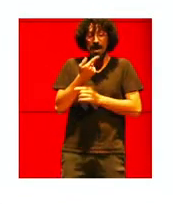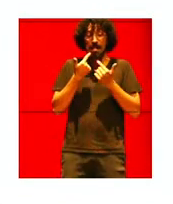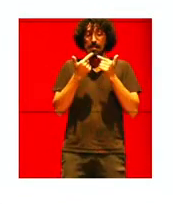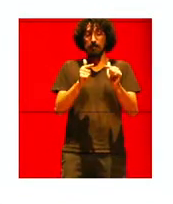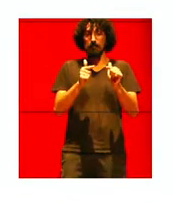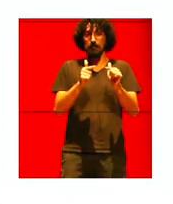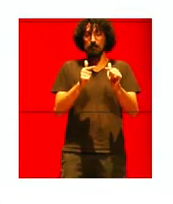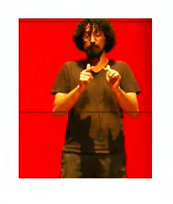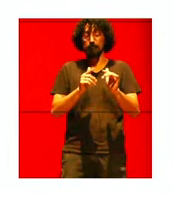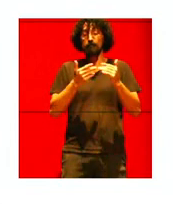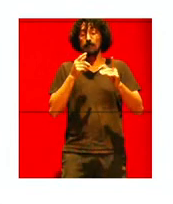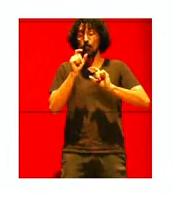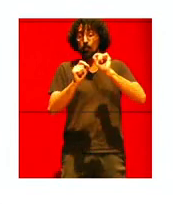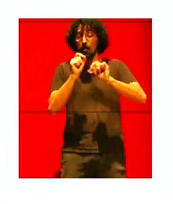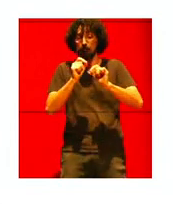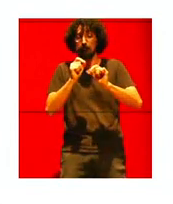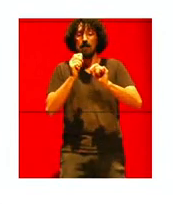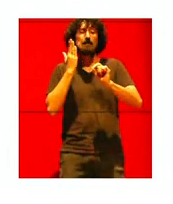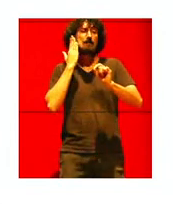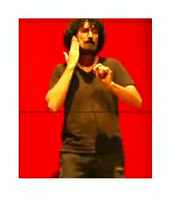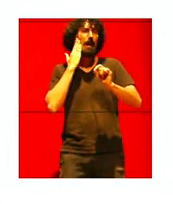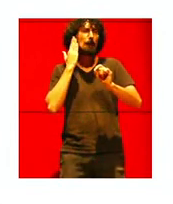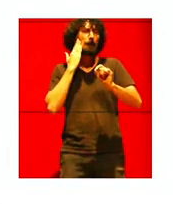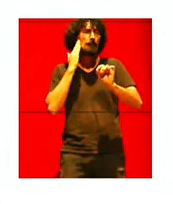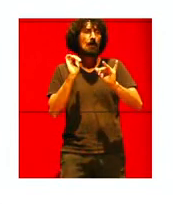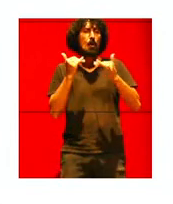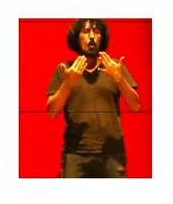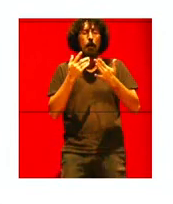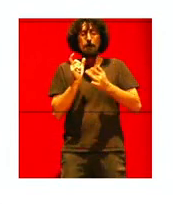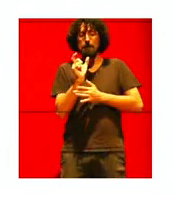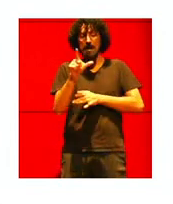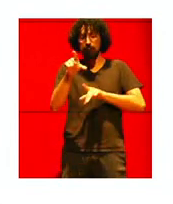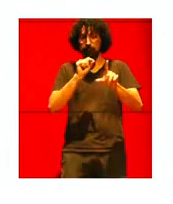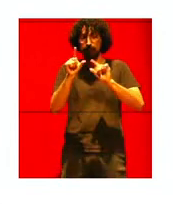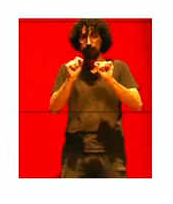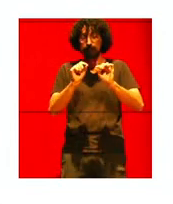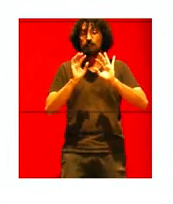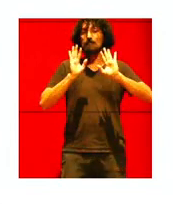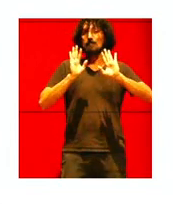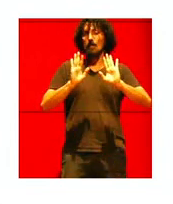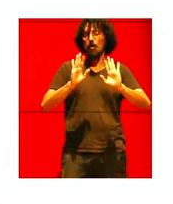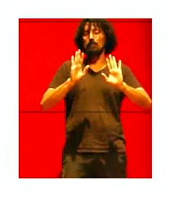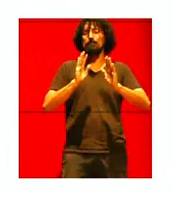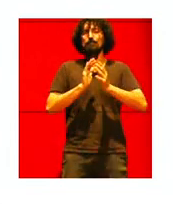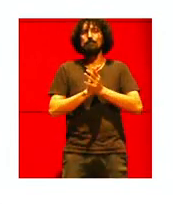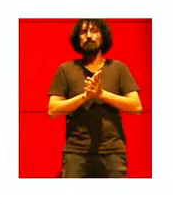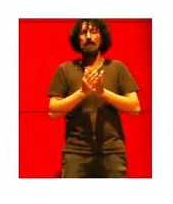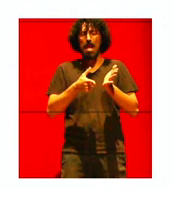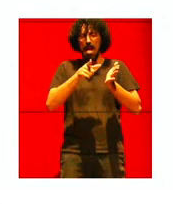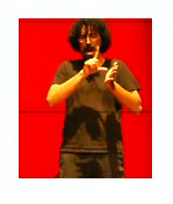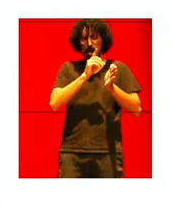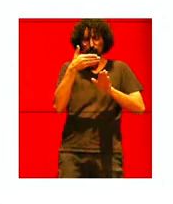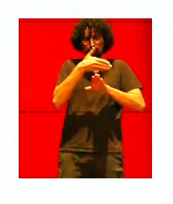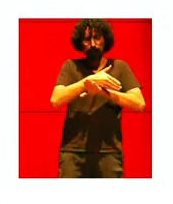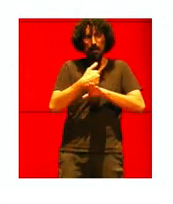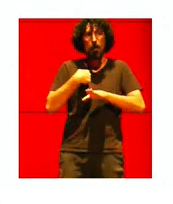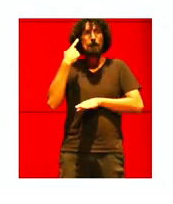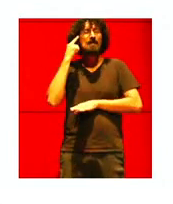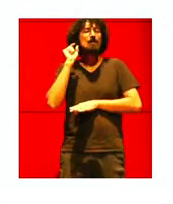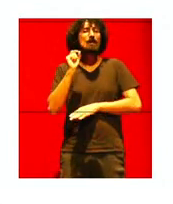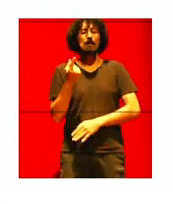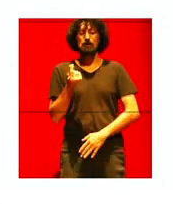língua, levando em conta a escolha das palavras. Gente, eu estava pensando antes de vir para cá, estava pensando em